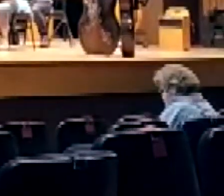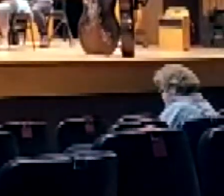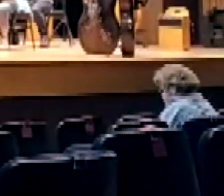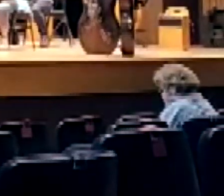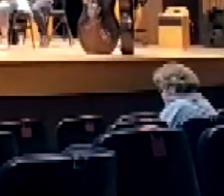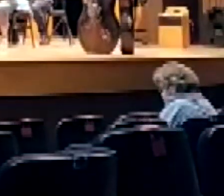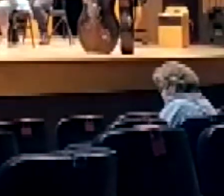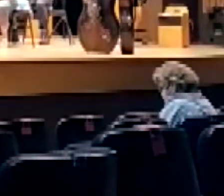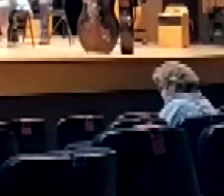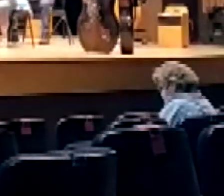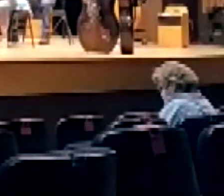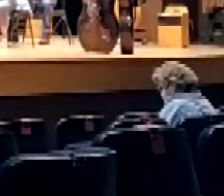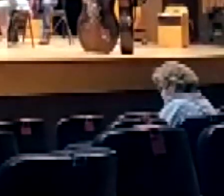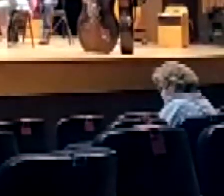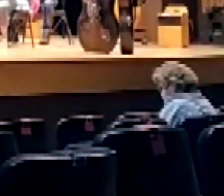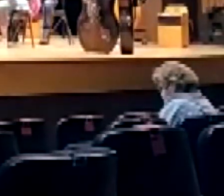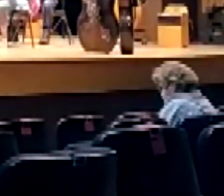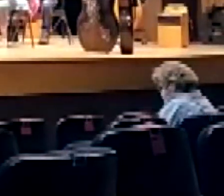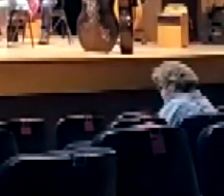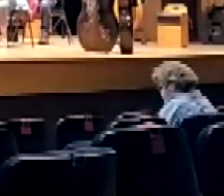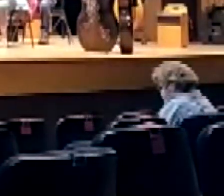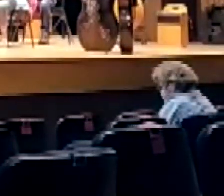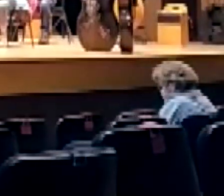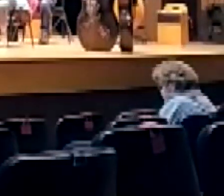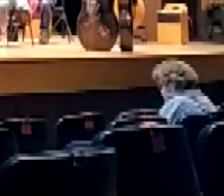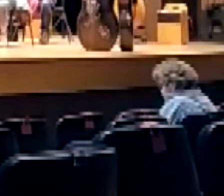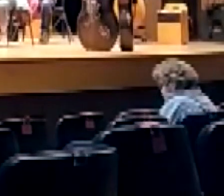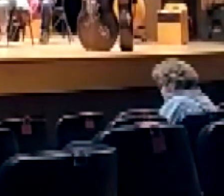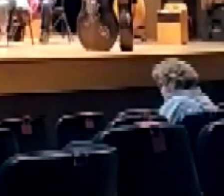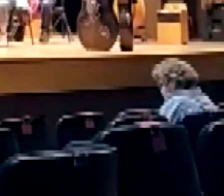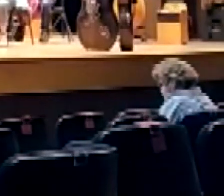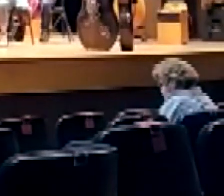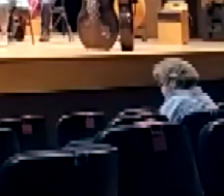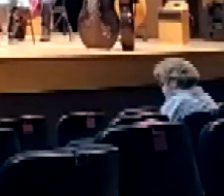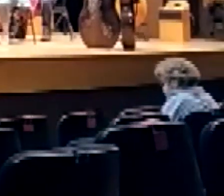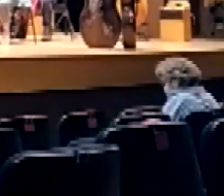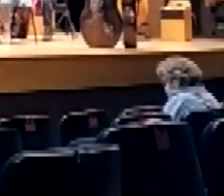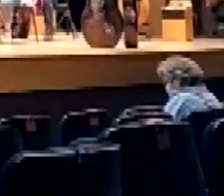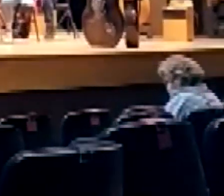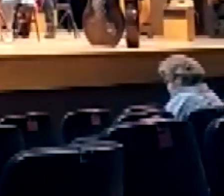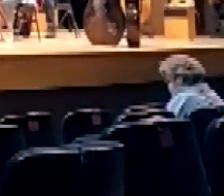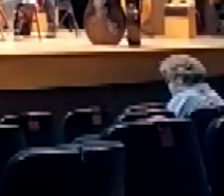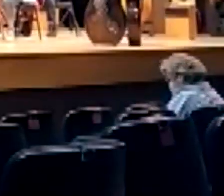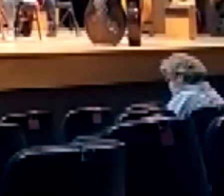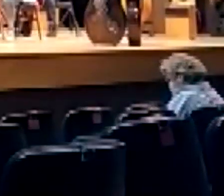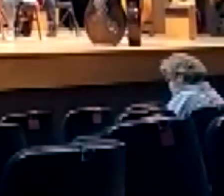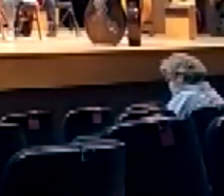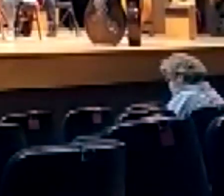Jesus.